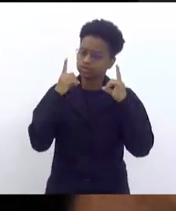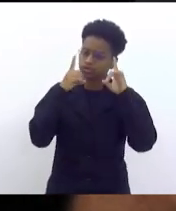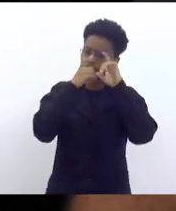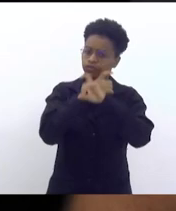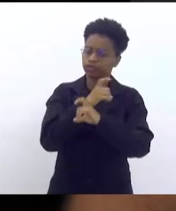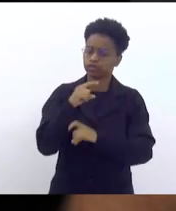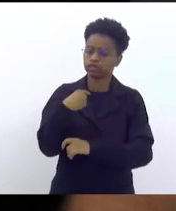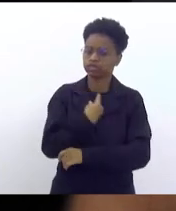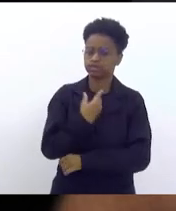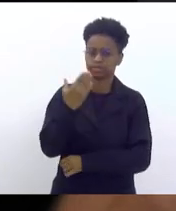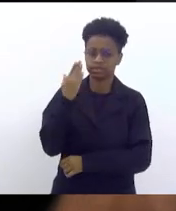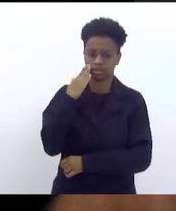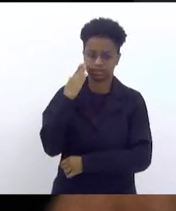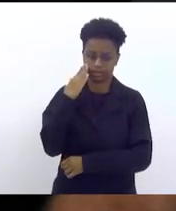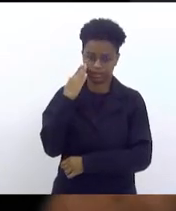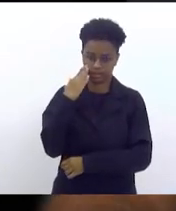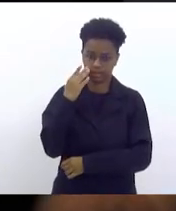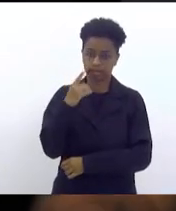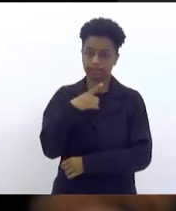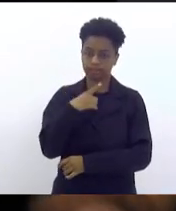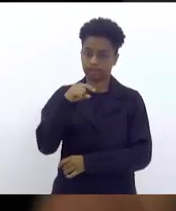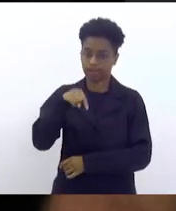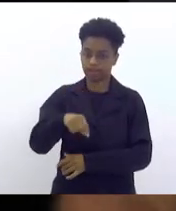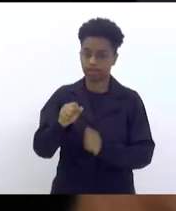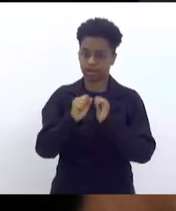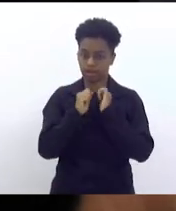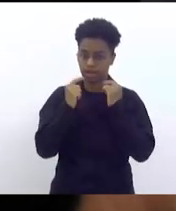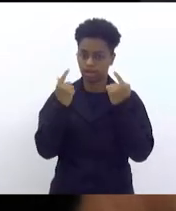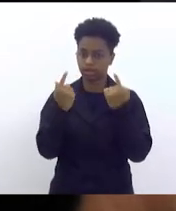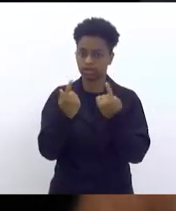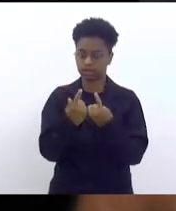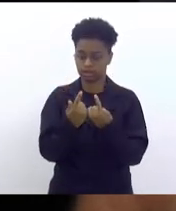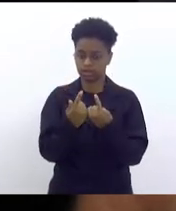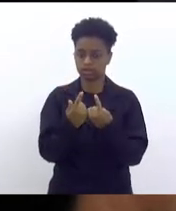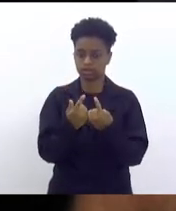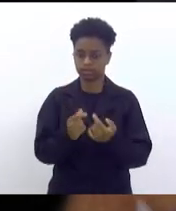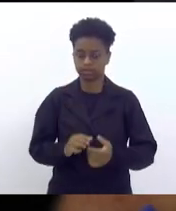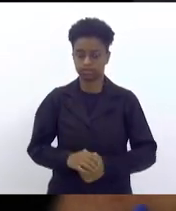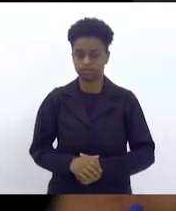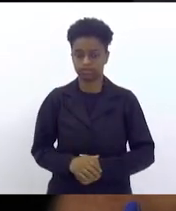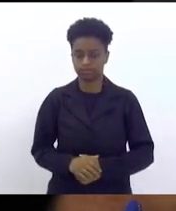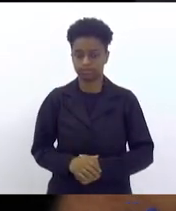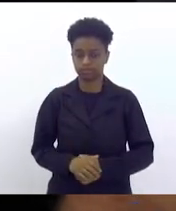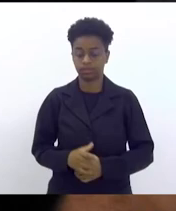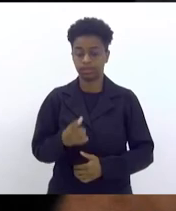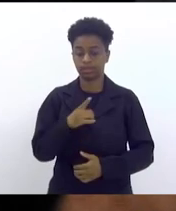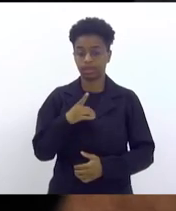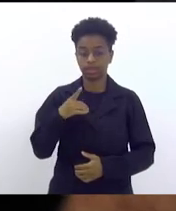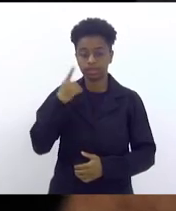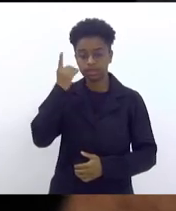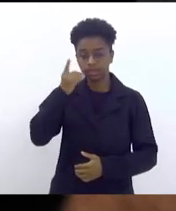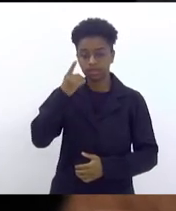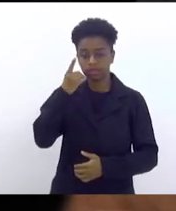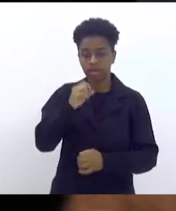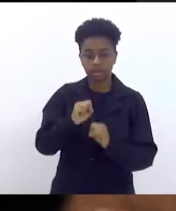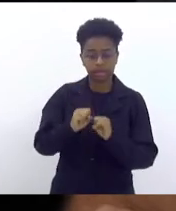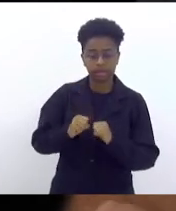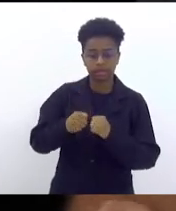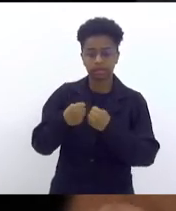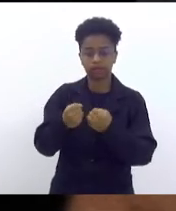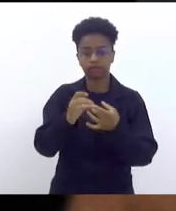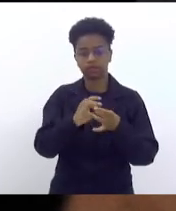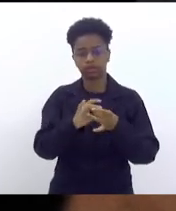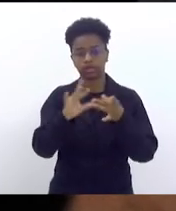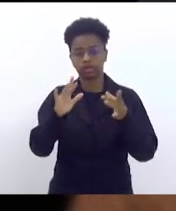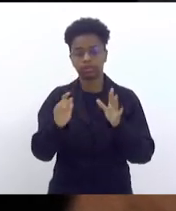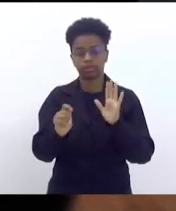saber que existe alérgica que a câmara Deputado estaduais deputados defendendo a liberação de drogas